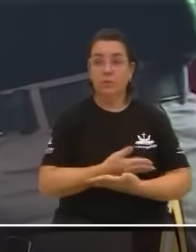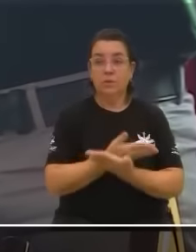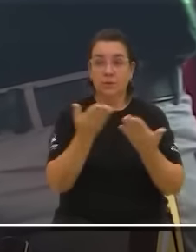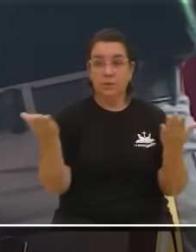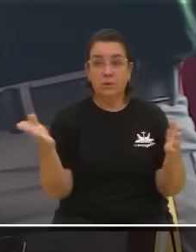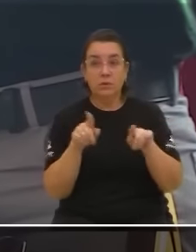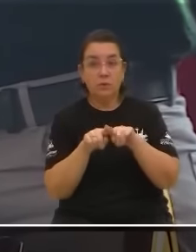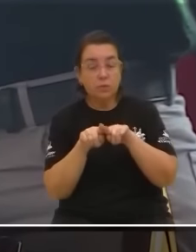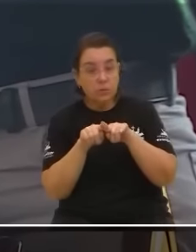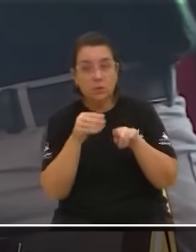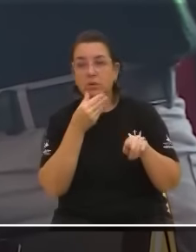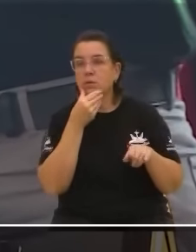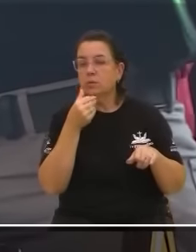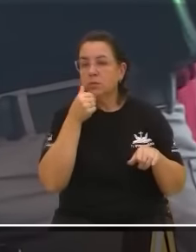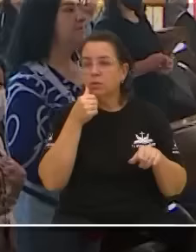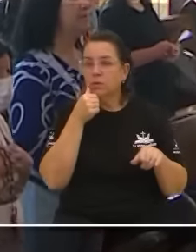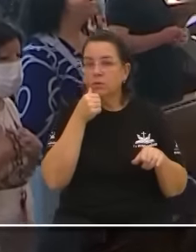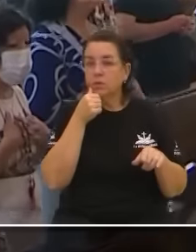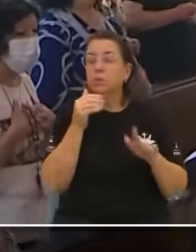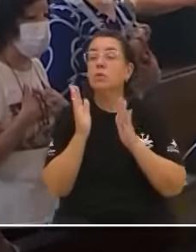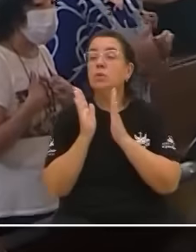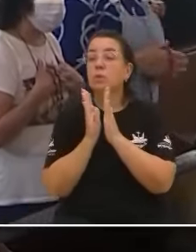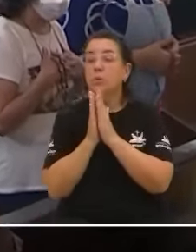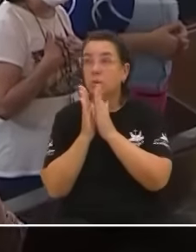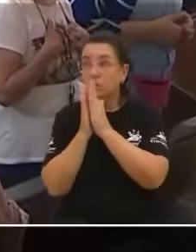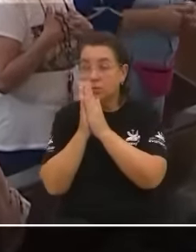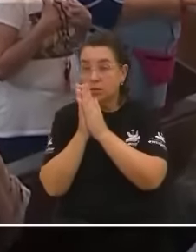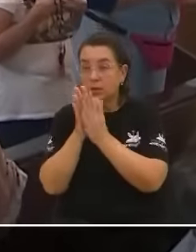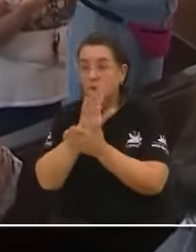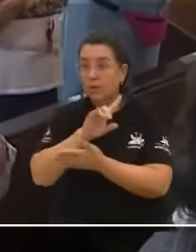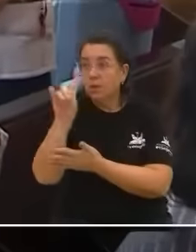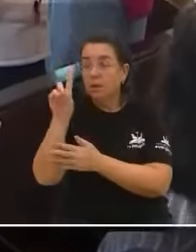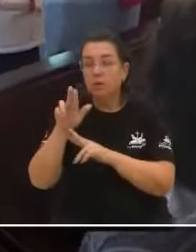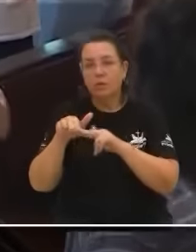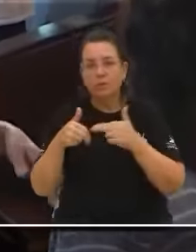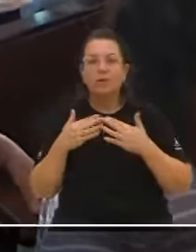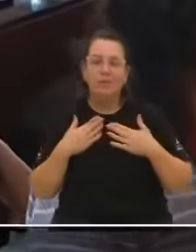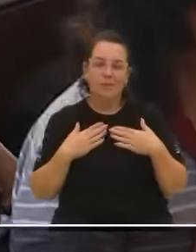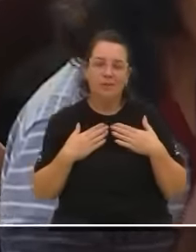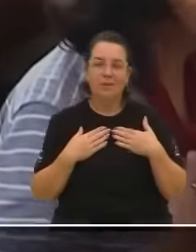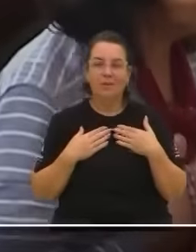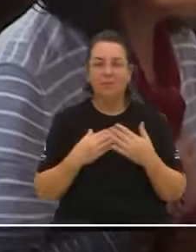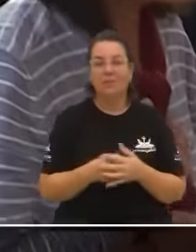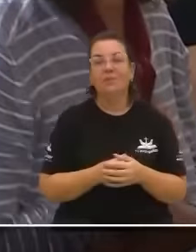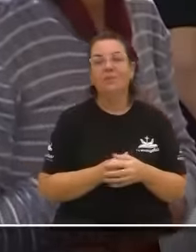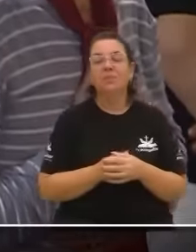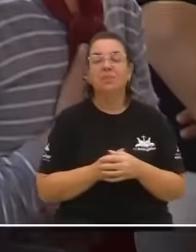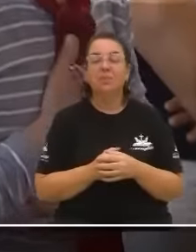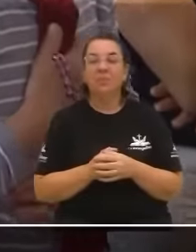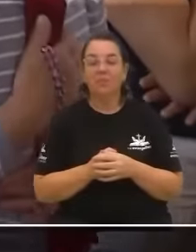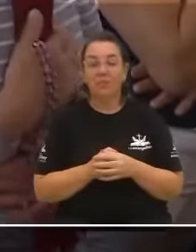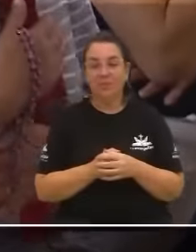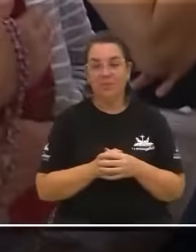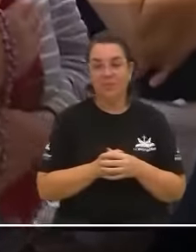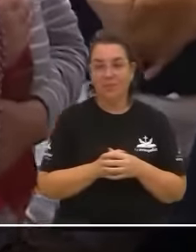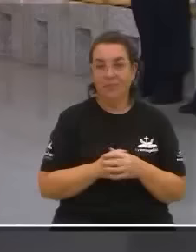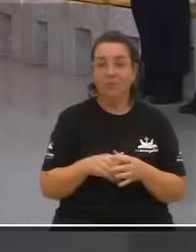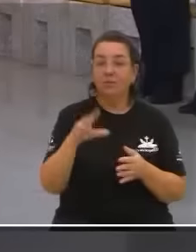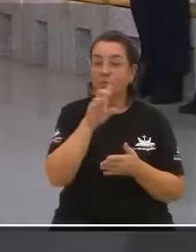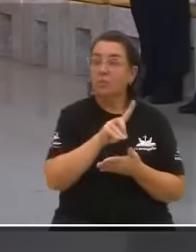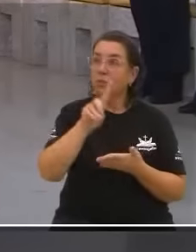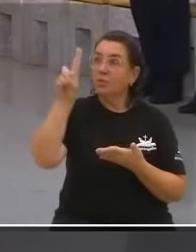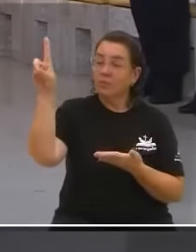santos, e a vós, irmãos e irmãs, que rogueis por mim a Deus, nosso Senhor.